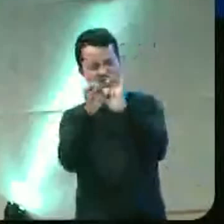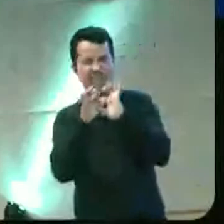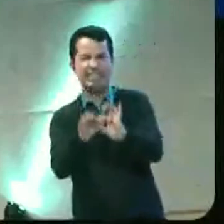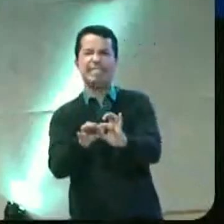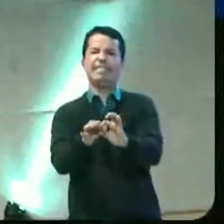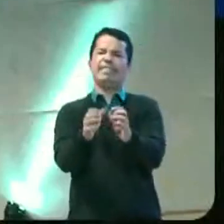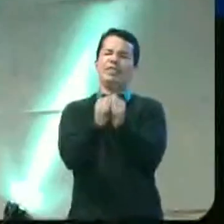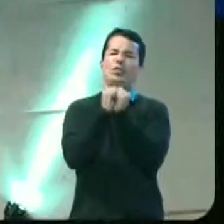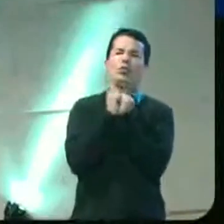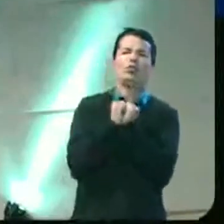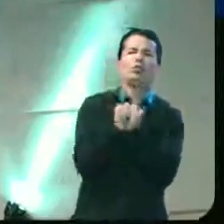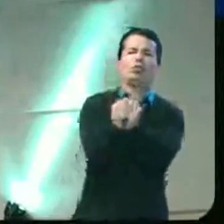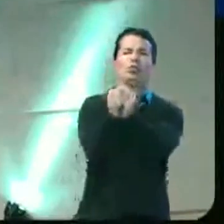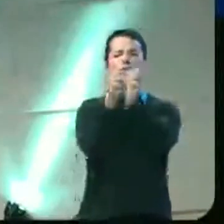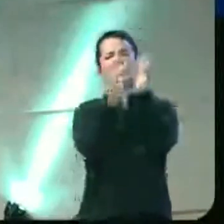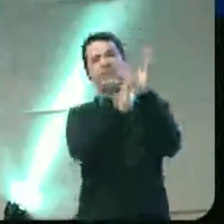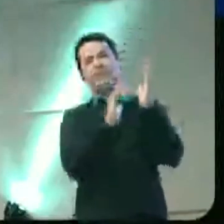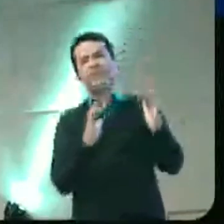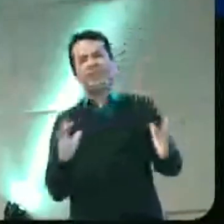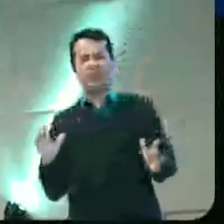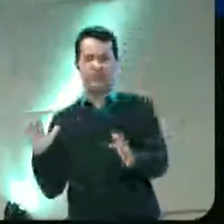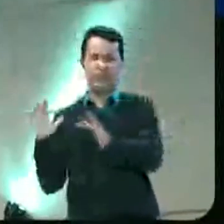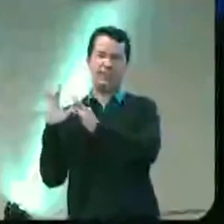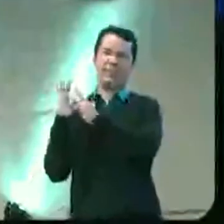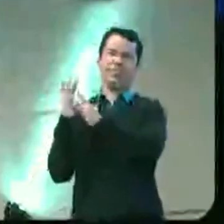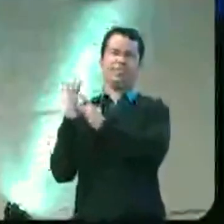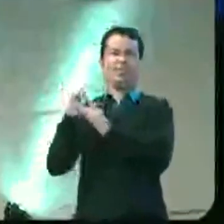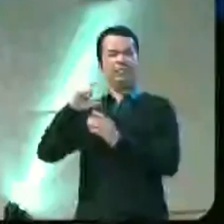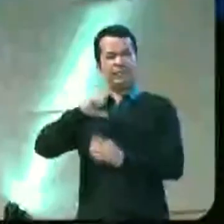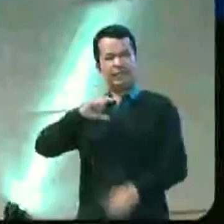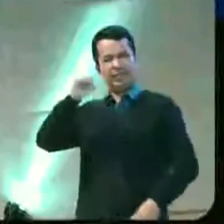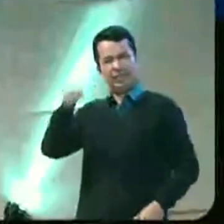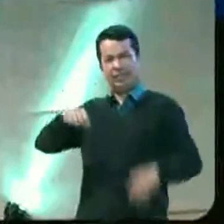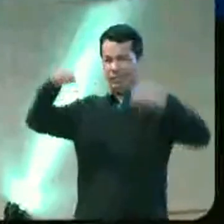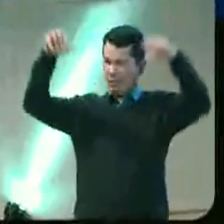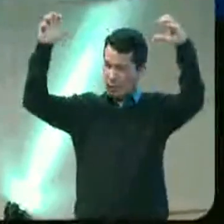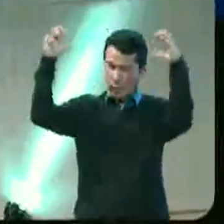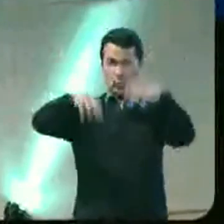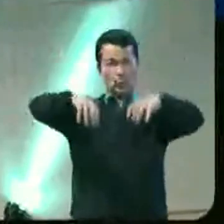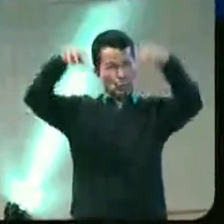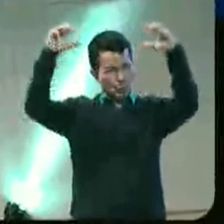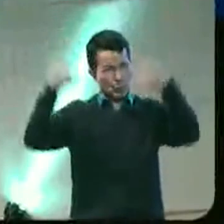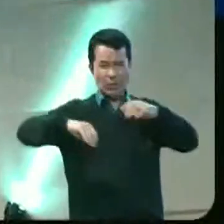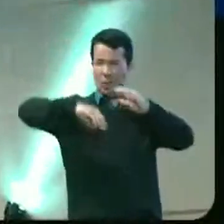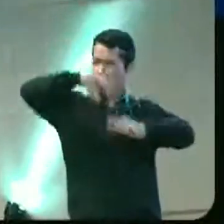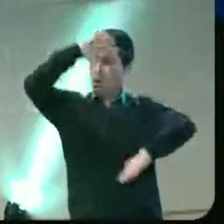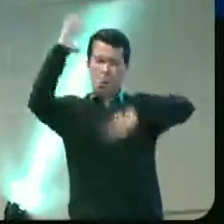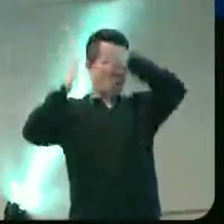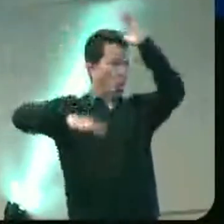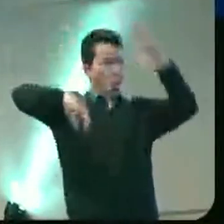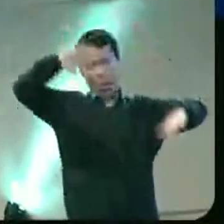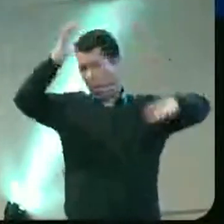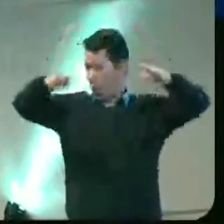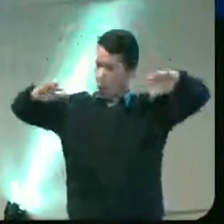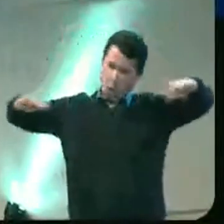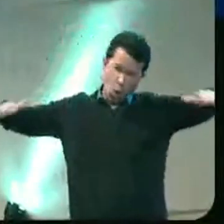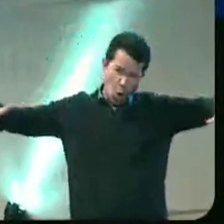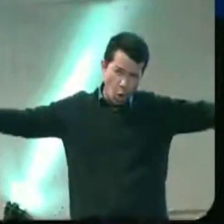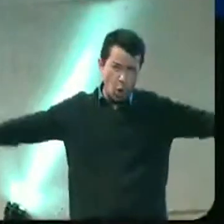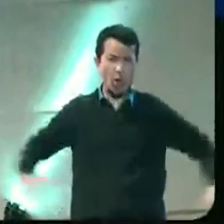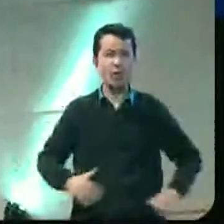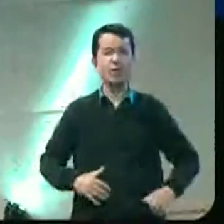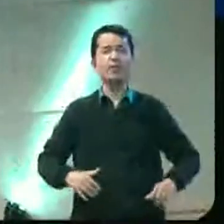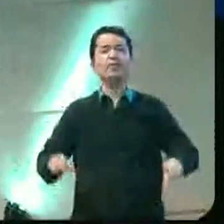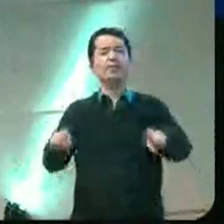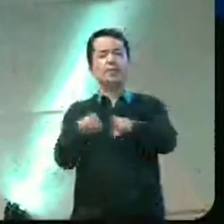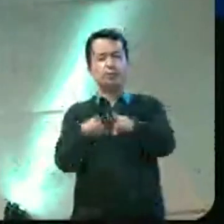trabalhando, mesmo em meio à tempestade, mesmo enquanto a chuva caía e as ondas batiam no